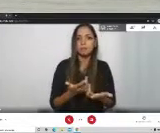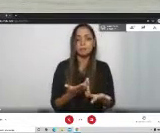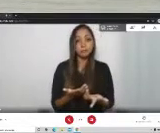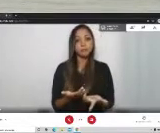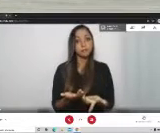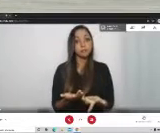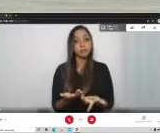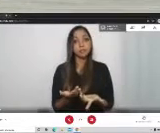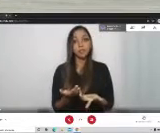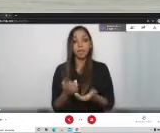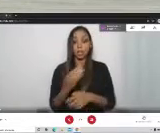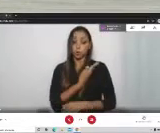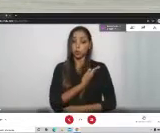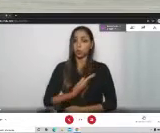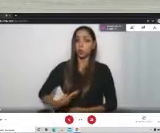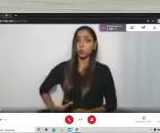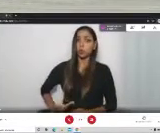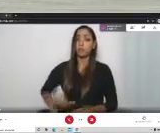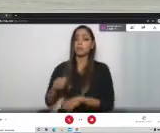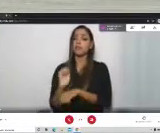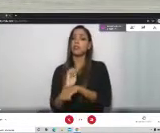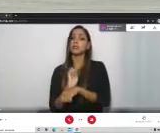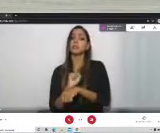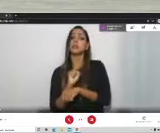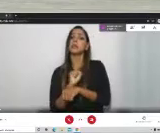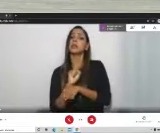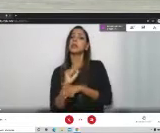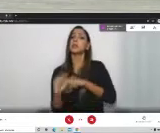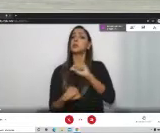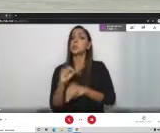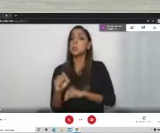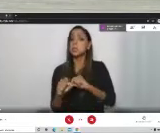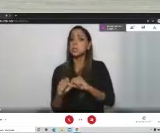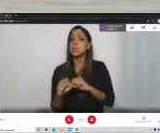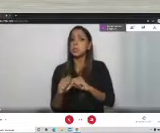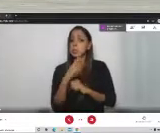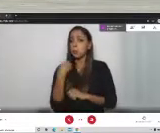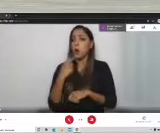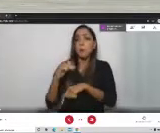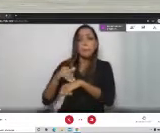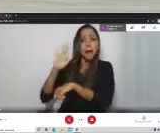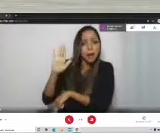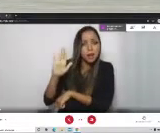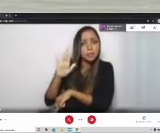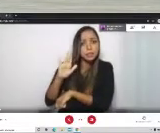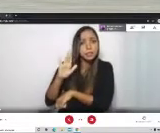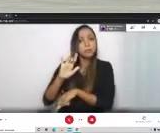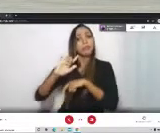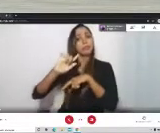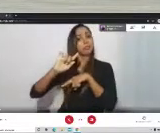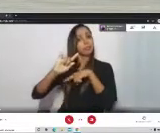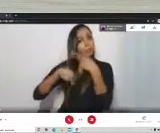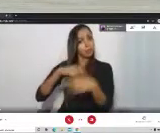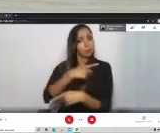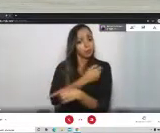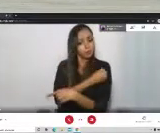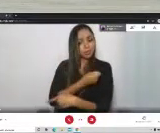o quê? Vai esperar morrer mais gente, Gabriel, para vacinar esse pessoal que está na linha de frente? Porque a gente